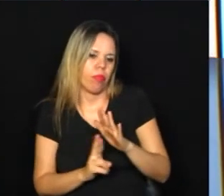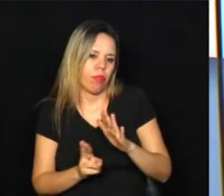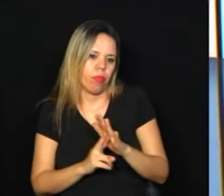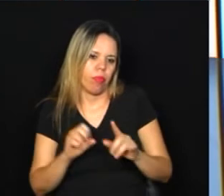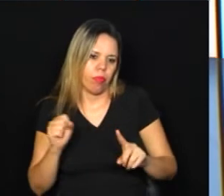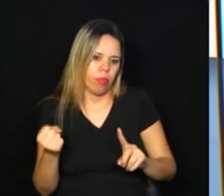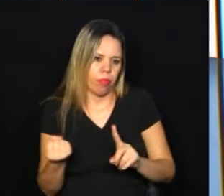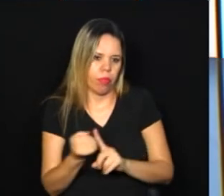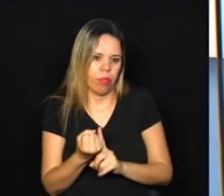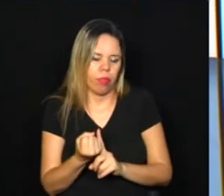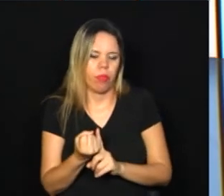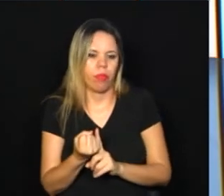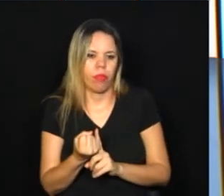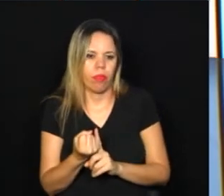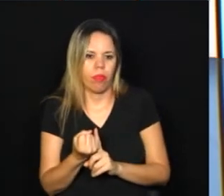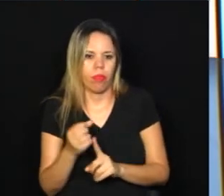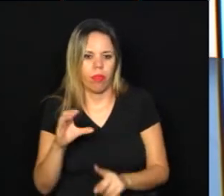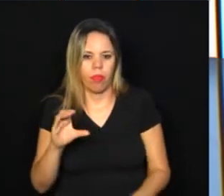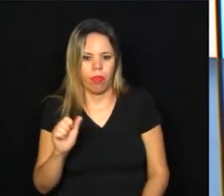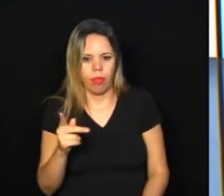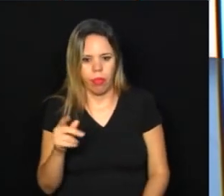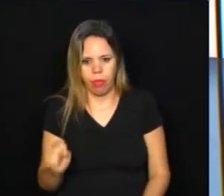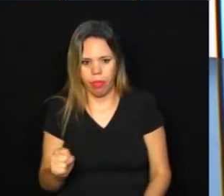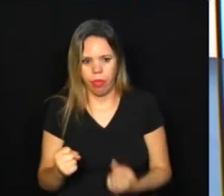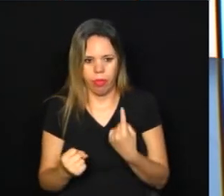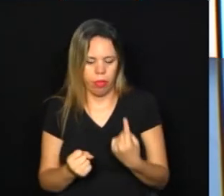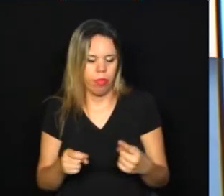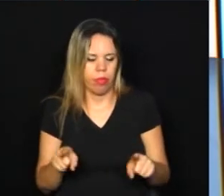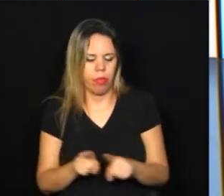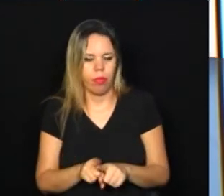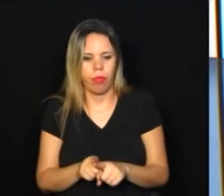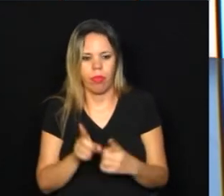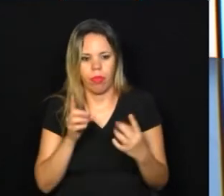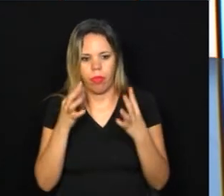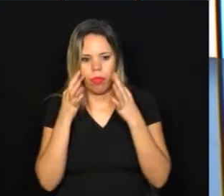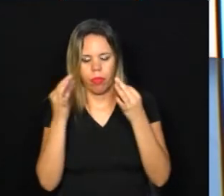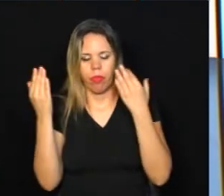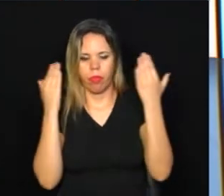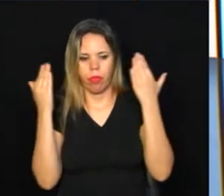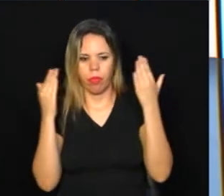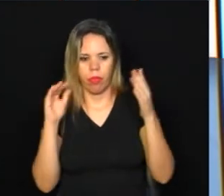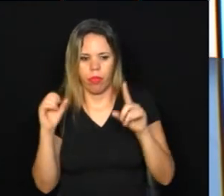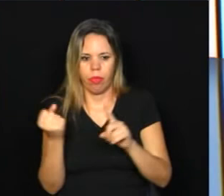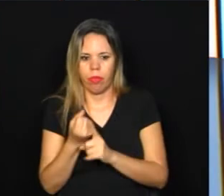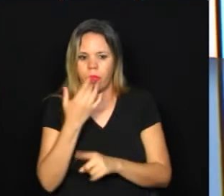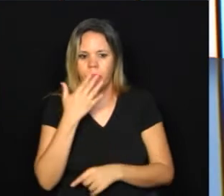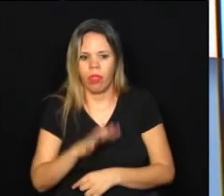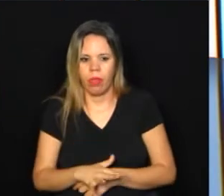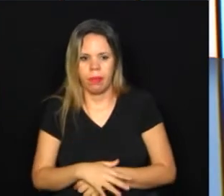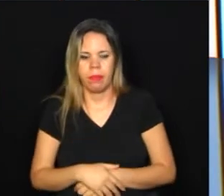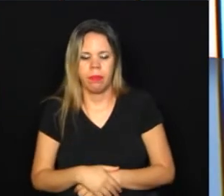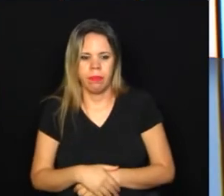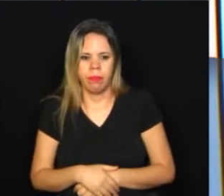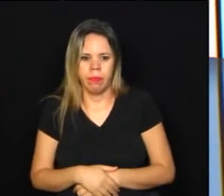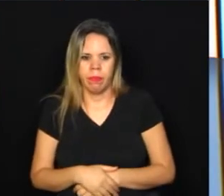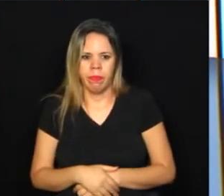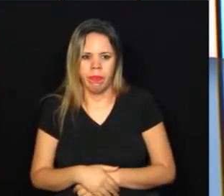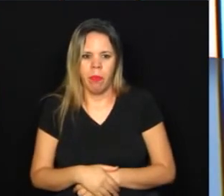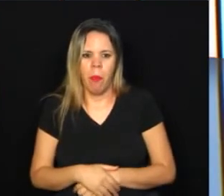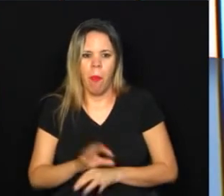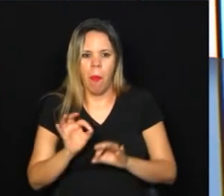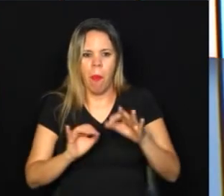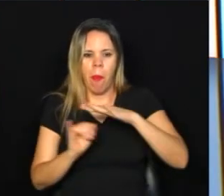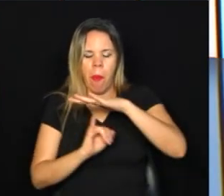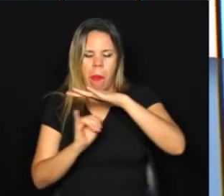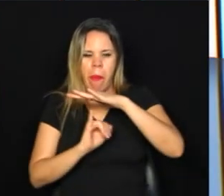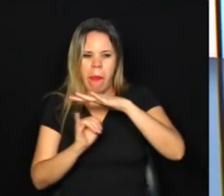Assistência Social, pelo CAPS 1, que é o Centro de Atenção Psicossocial Infantil, e por uma